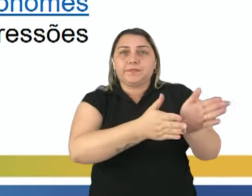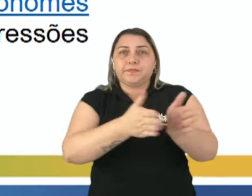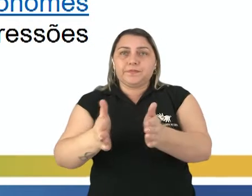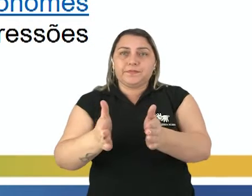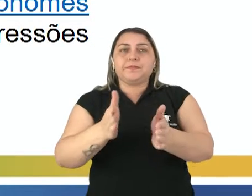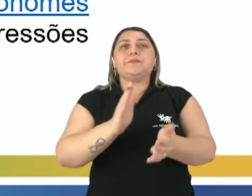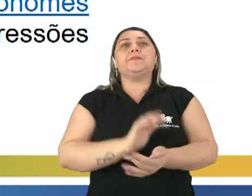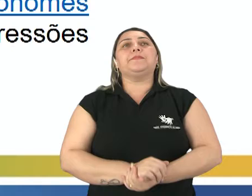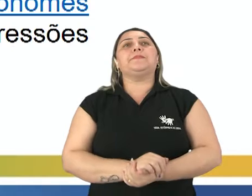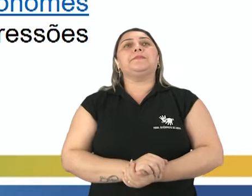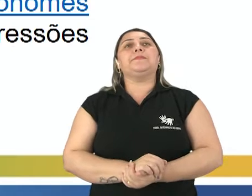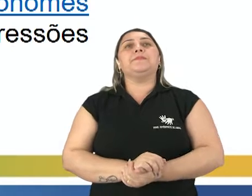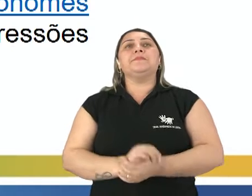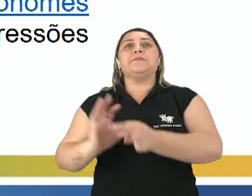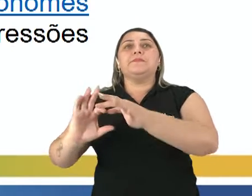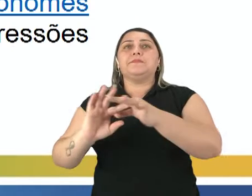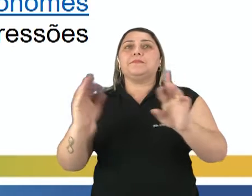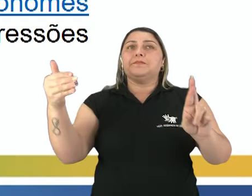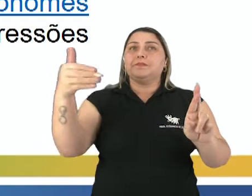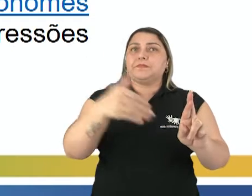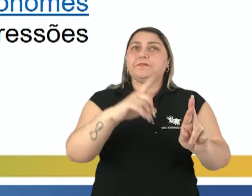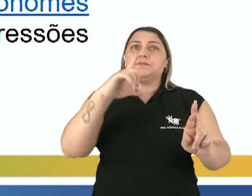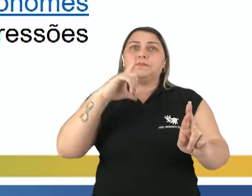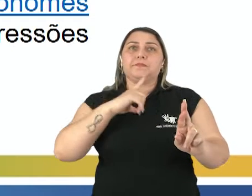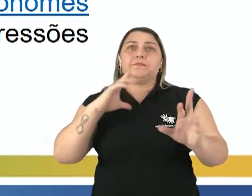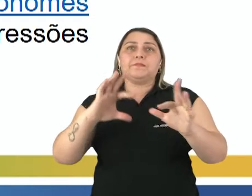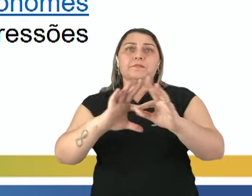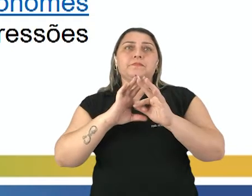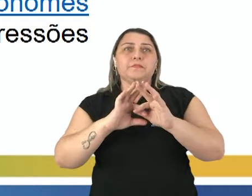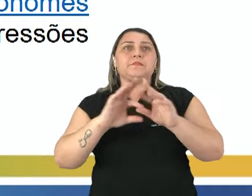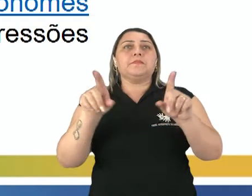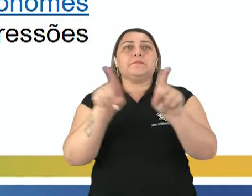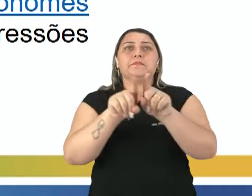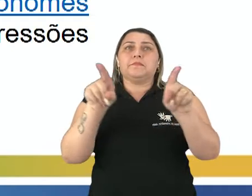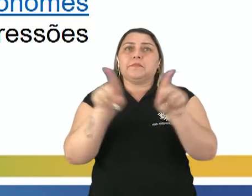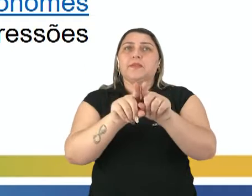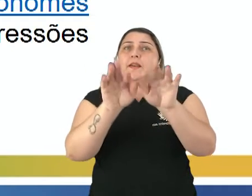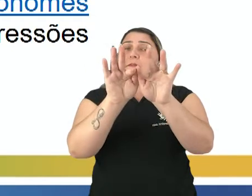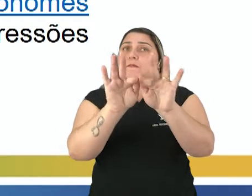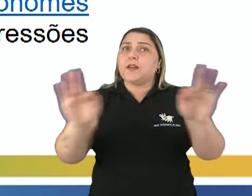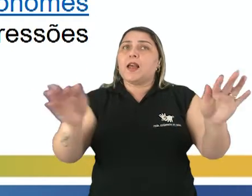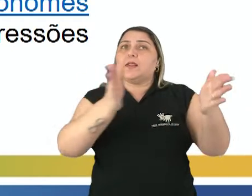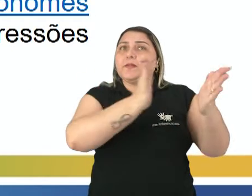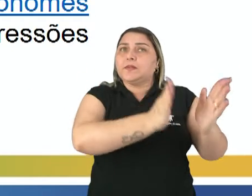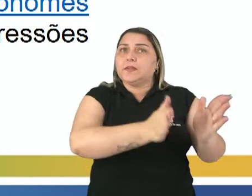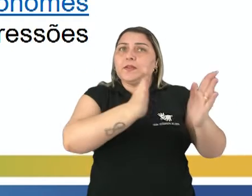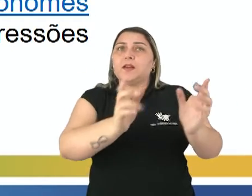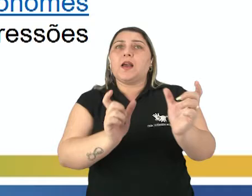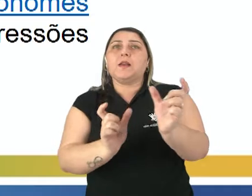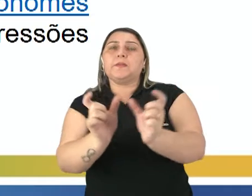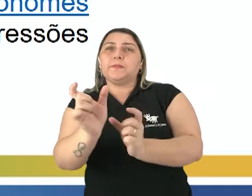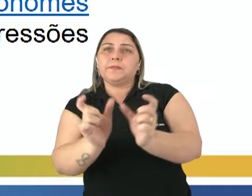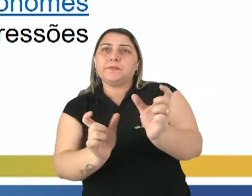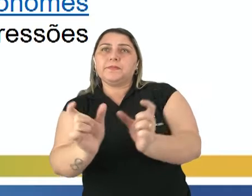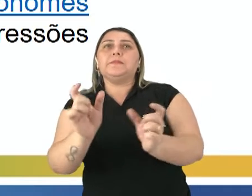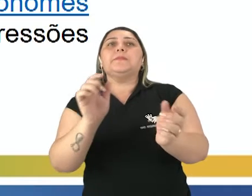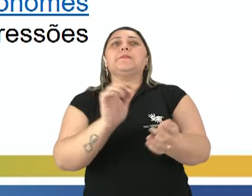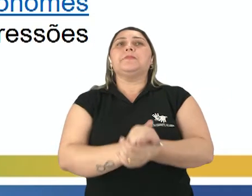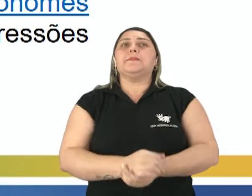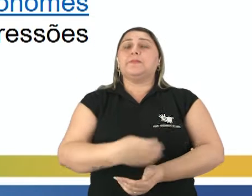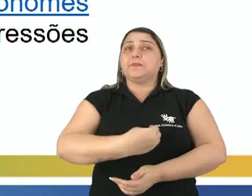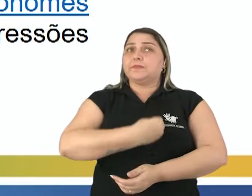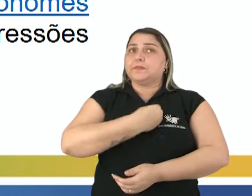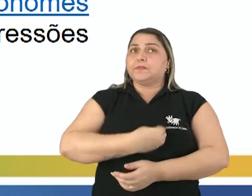texto. Na coesão referencial, os termos conectivos anunciam ou retomam frases, sequências e palavras presentes